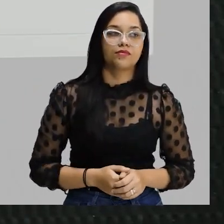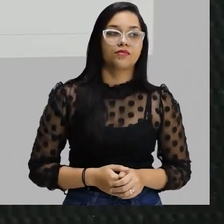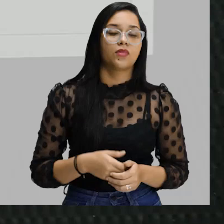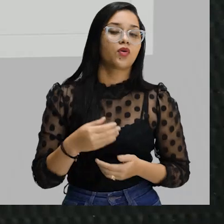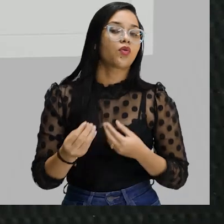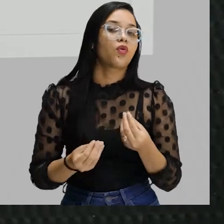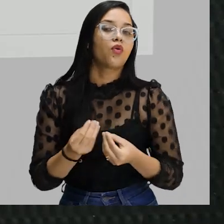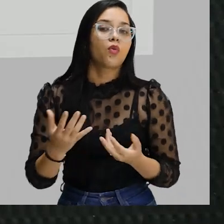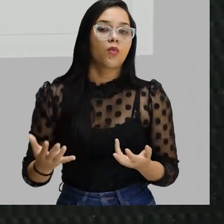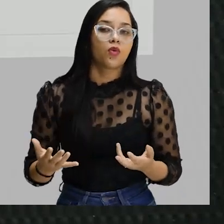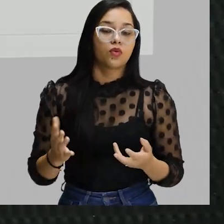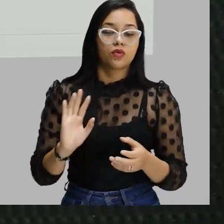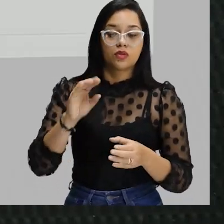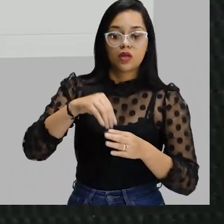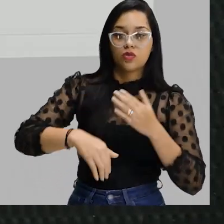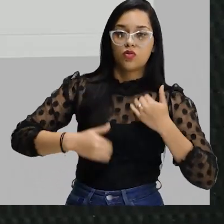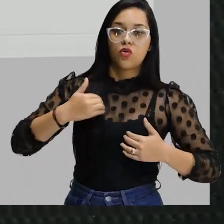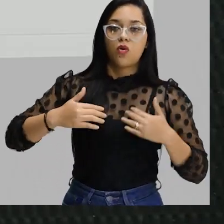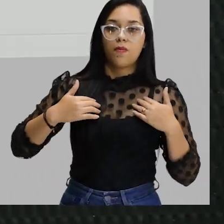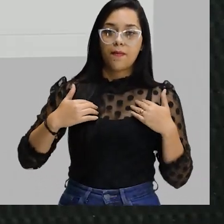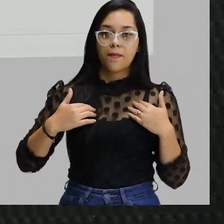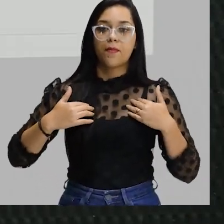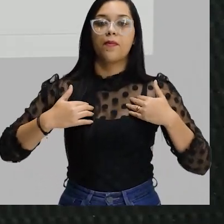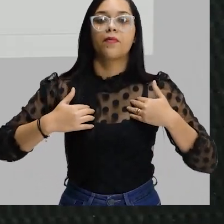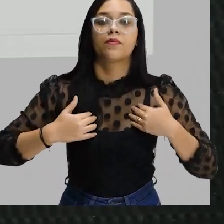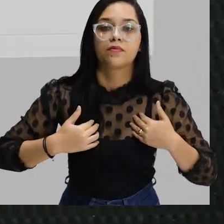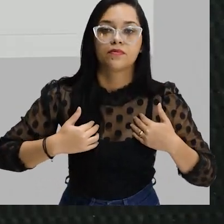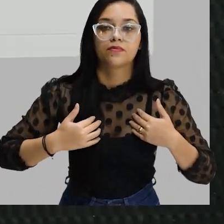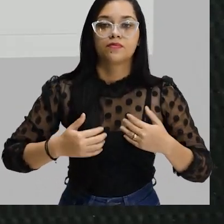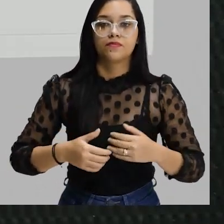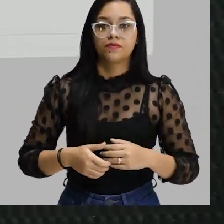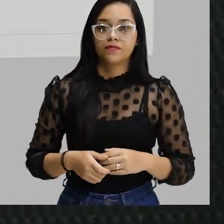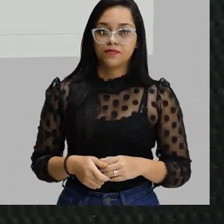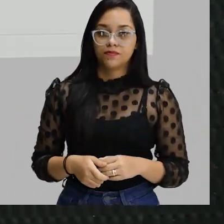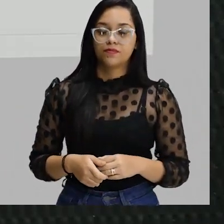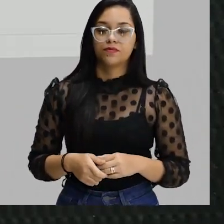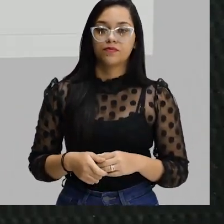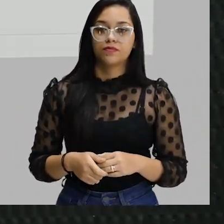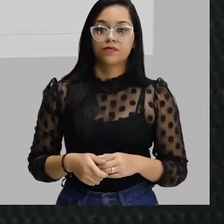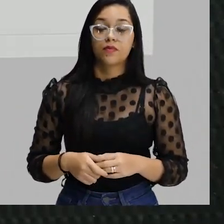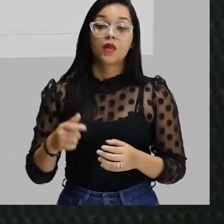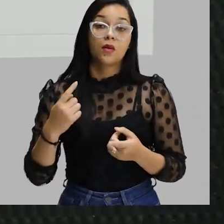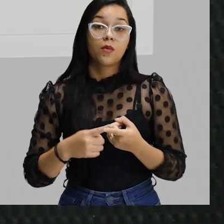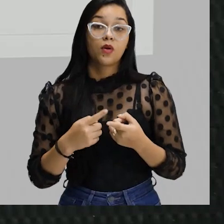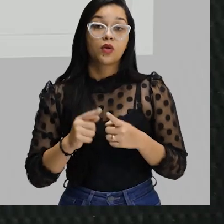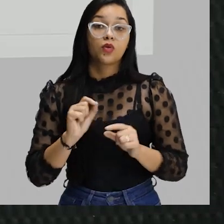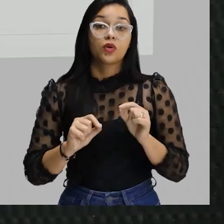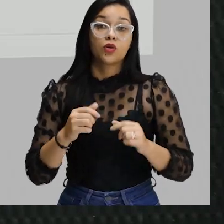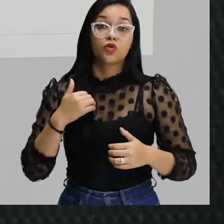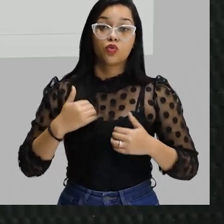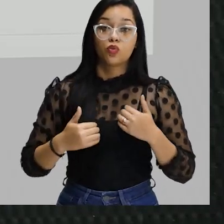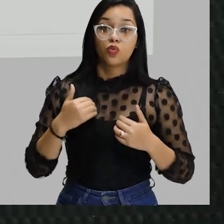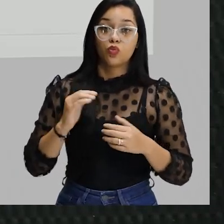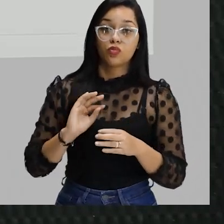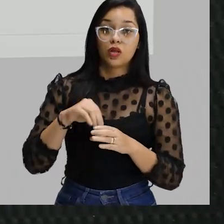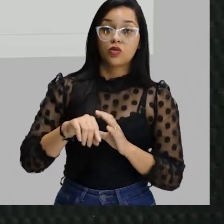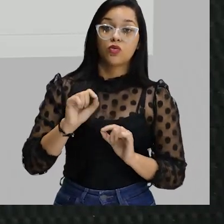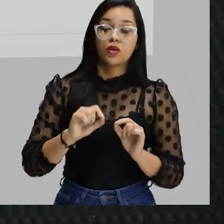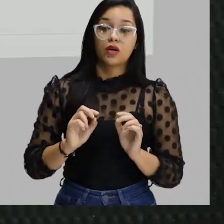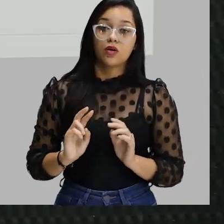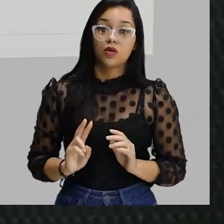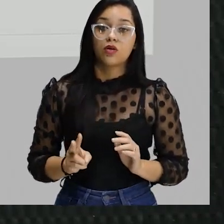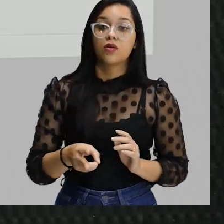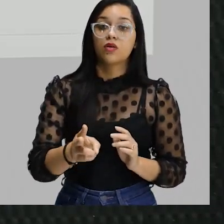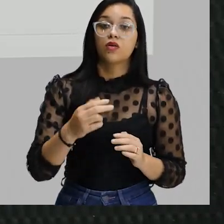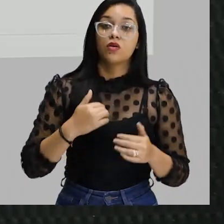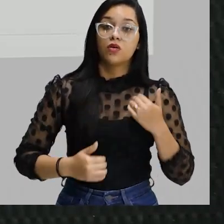De que forma? Tendo seu corpo arremessado para frente. Certo? Porque a tendência do corpo que está dentro do carro é